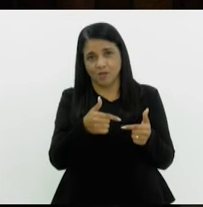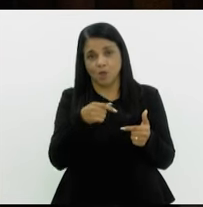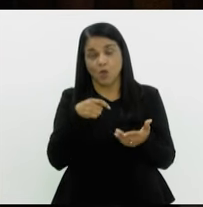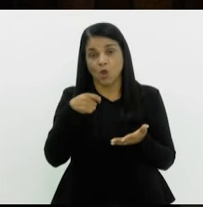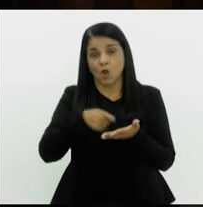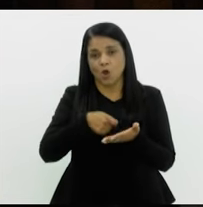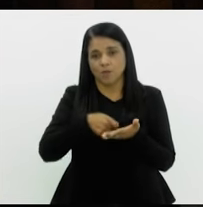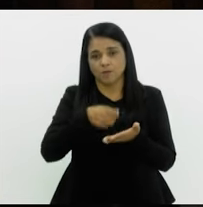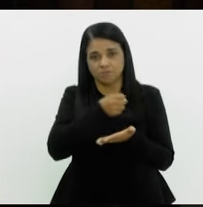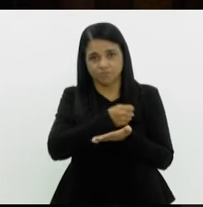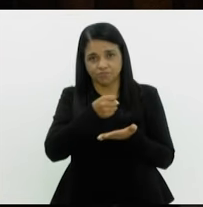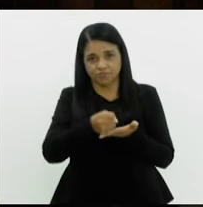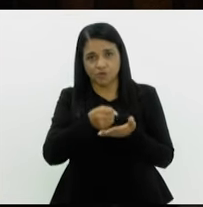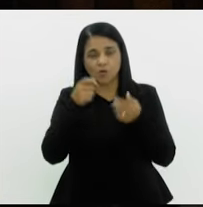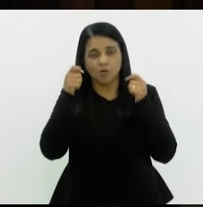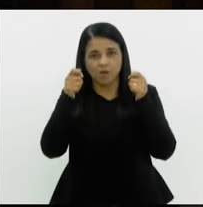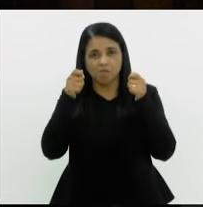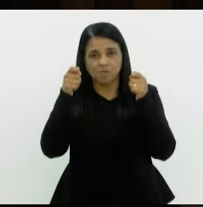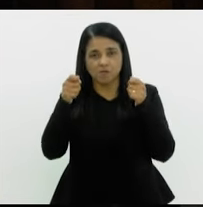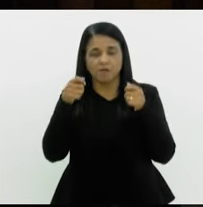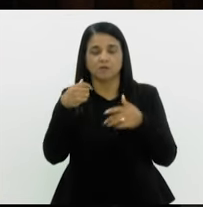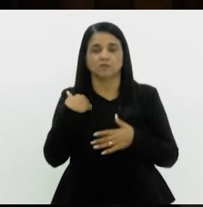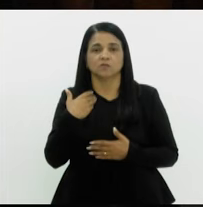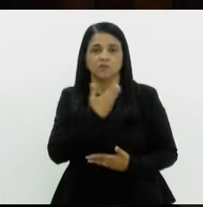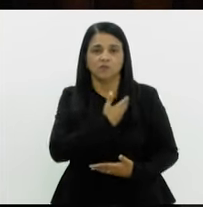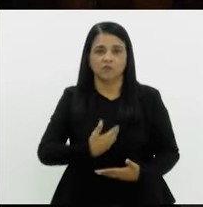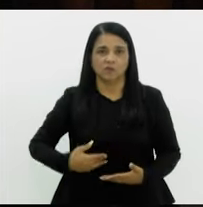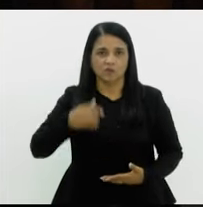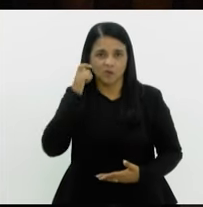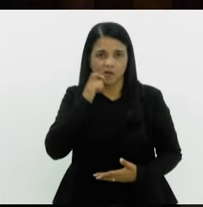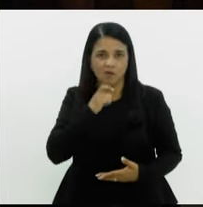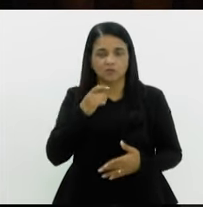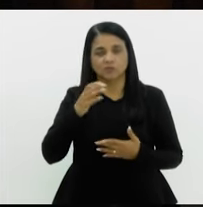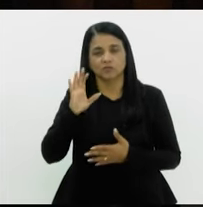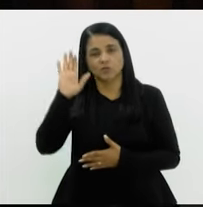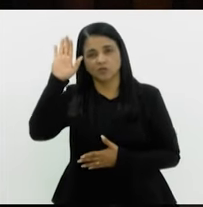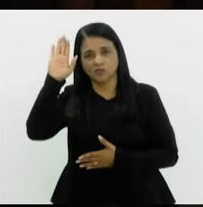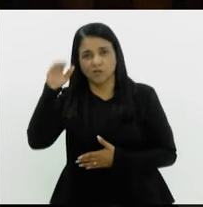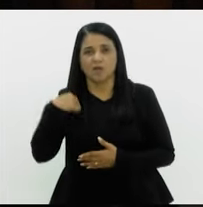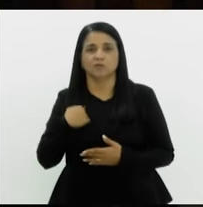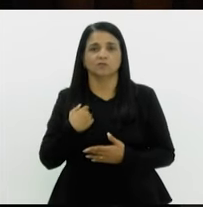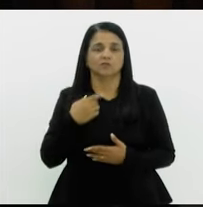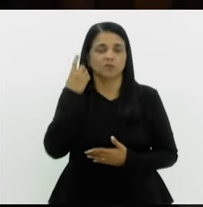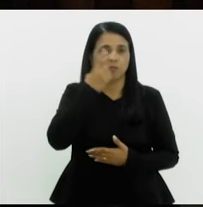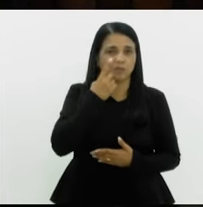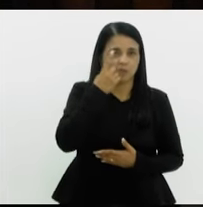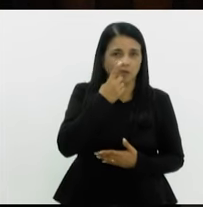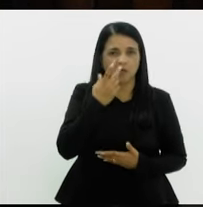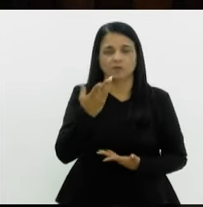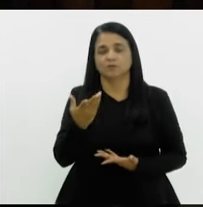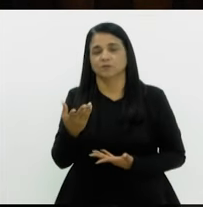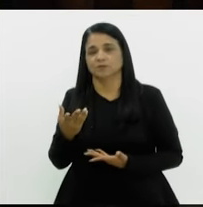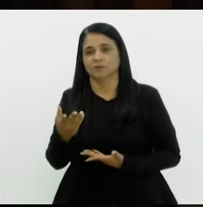contratadas fizessem campanha do governador Cláudio Castro e dos seus candidatos, dos seus deputados, dos seus outros